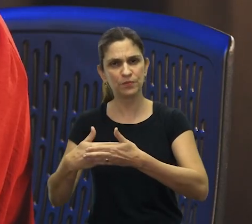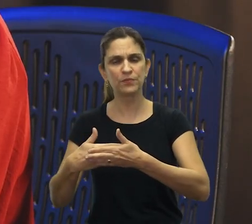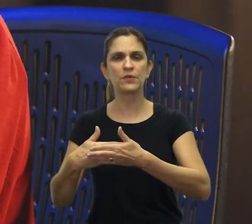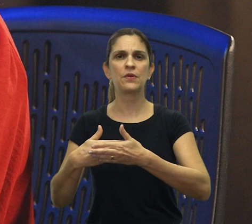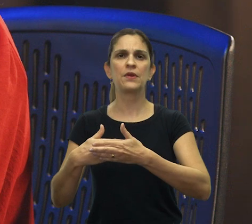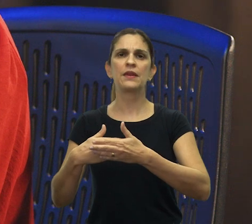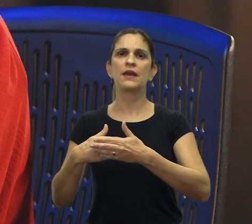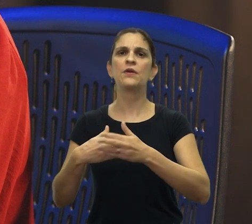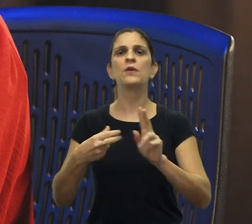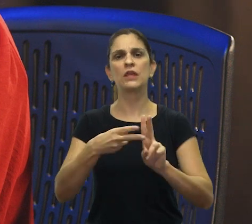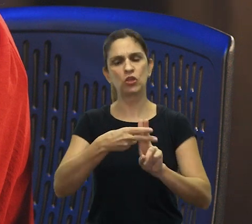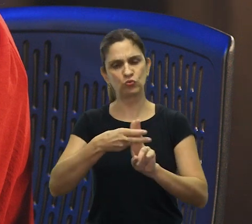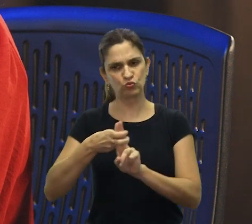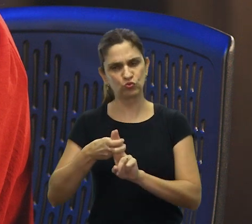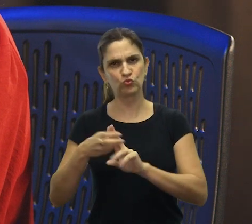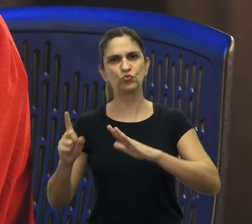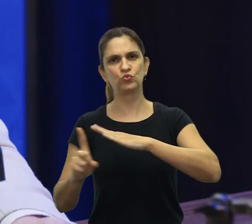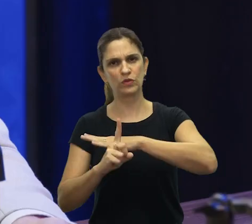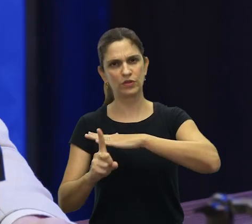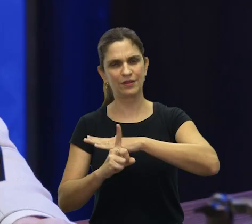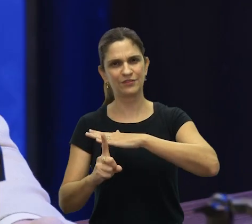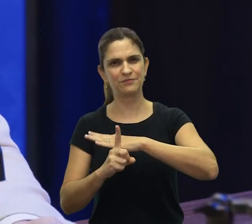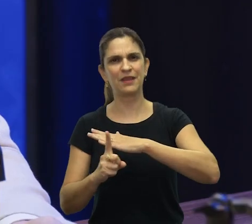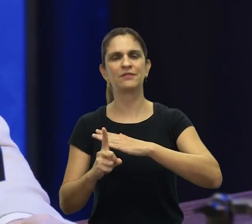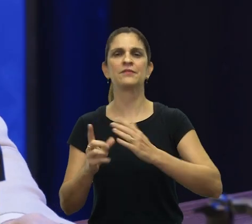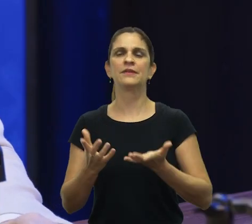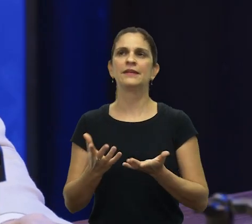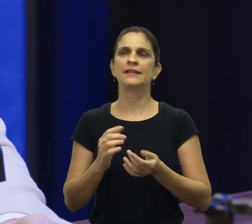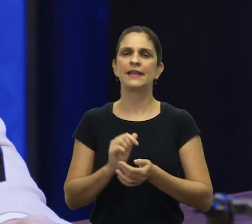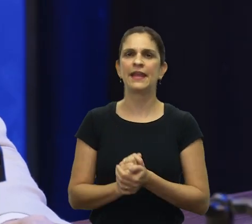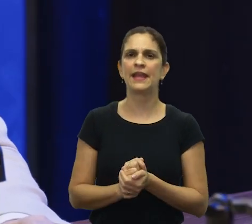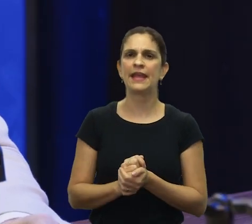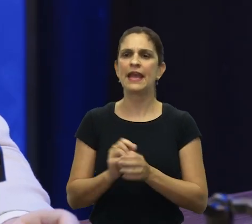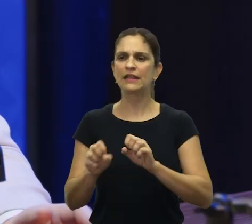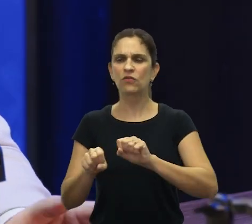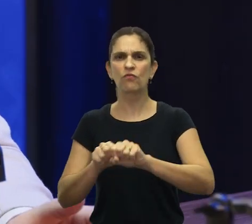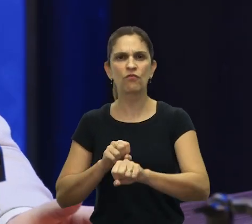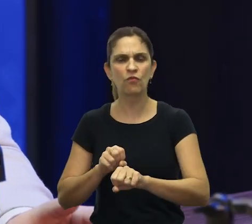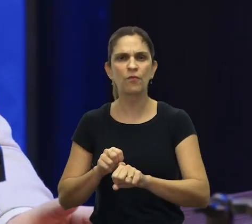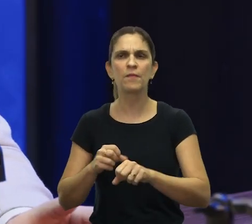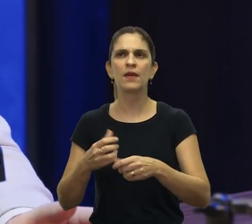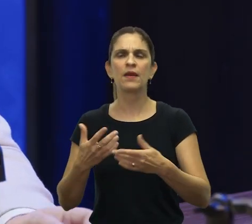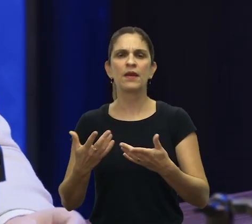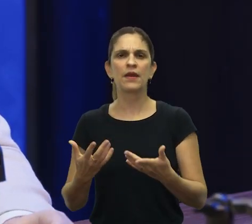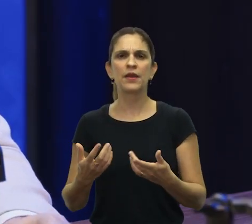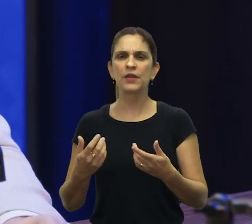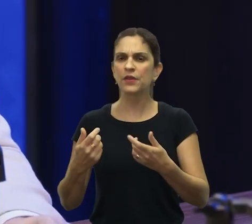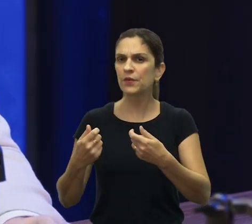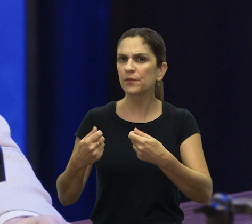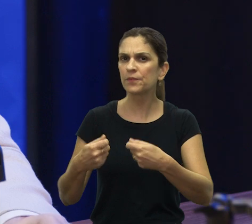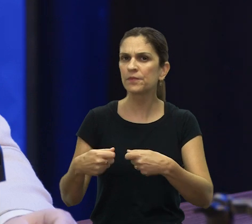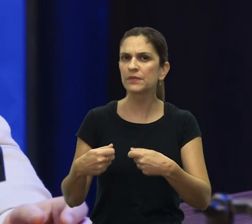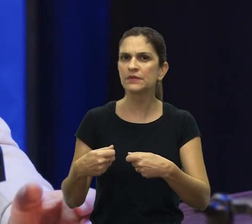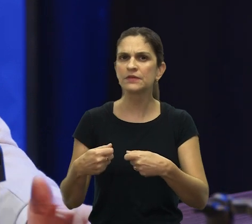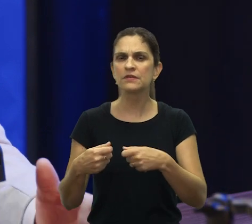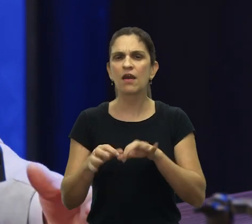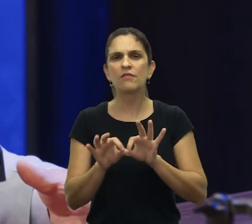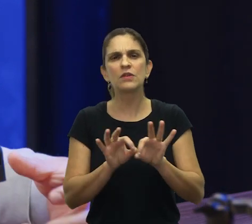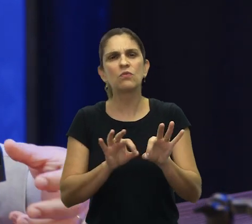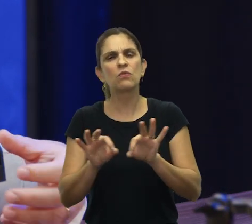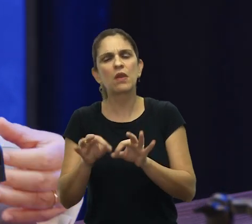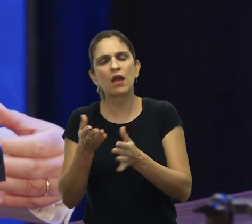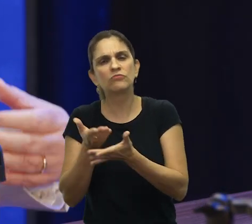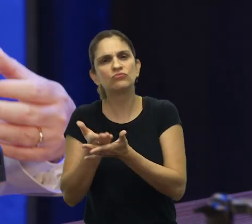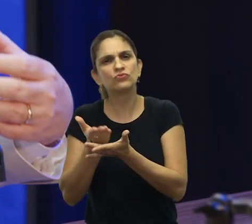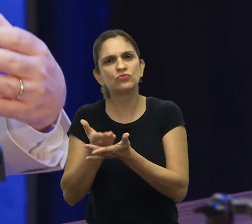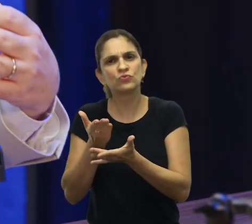atendia também pelo Sistema Único de Saúde. E eu não achava justo, depois que eu me formasse, eu me